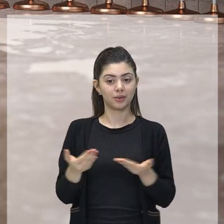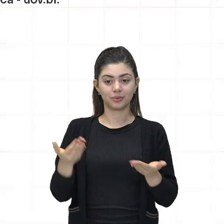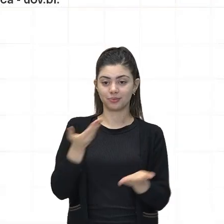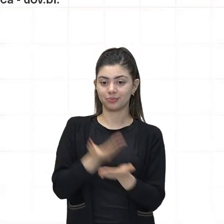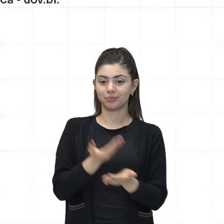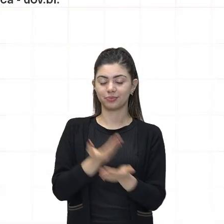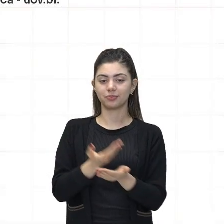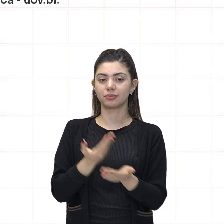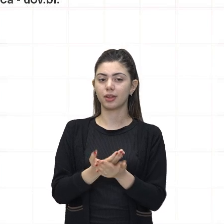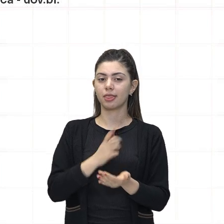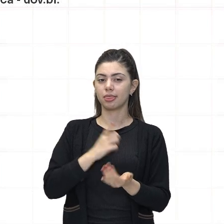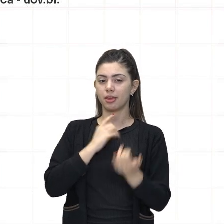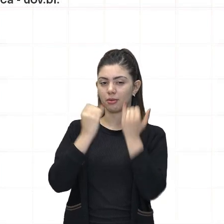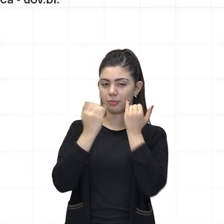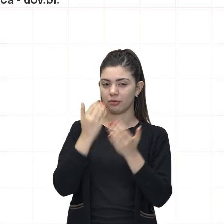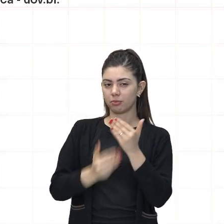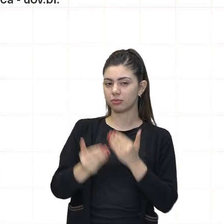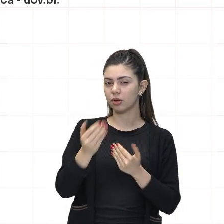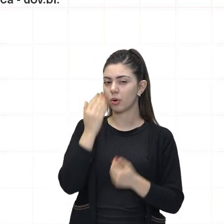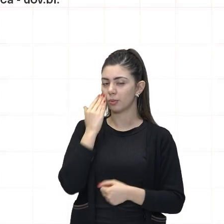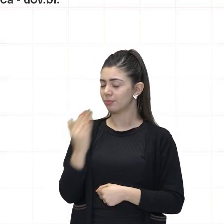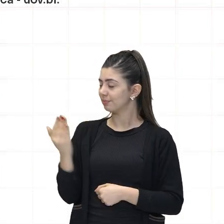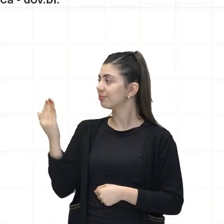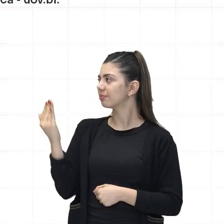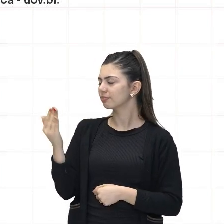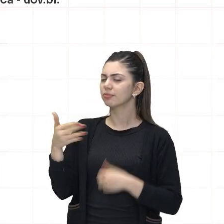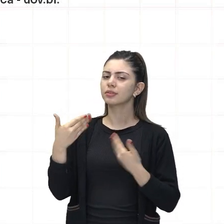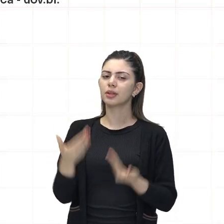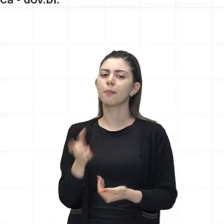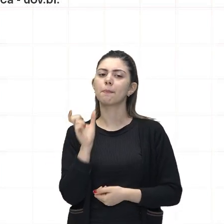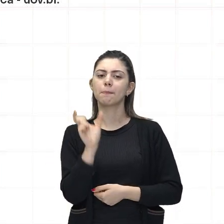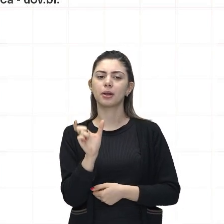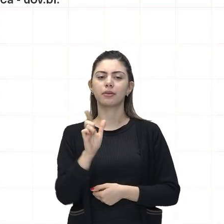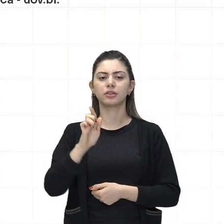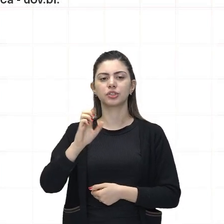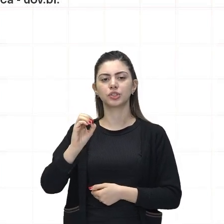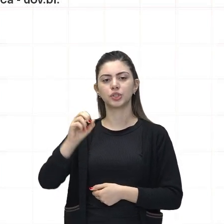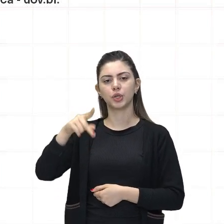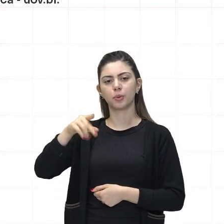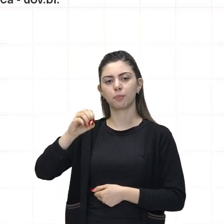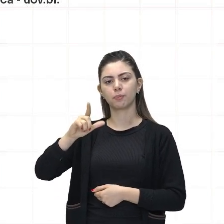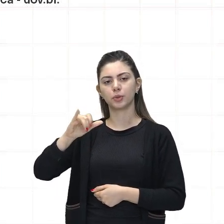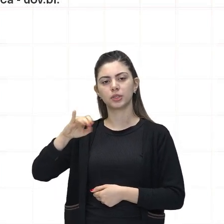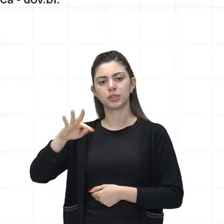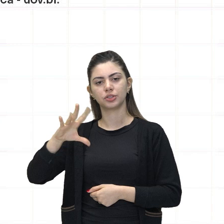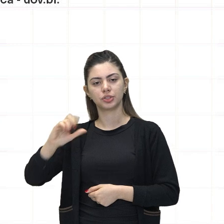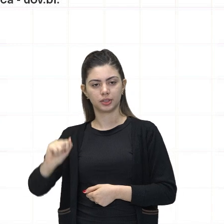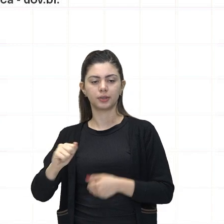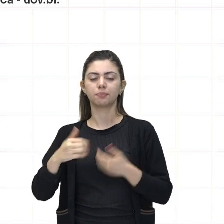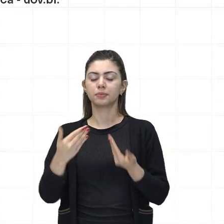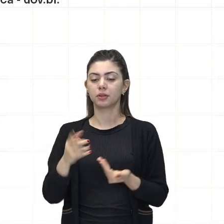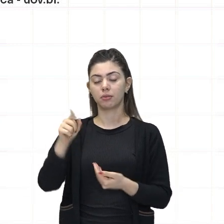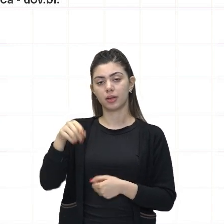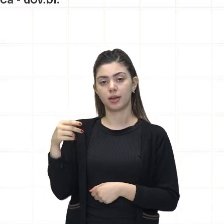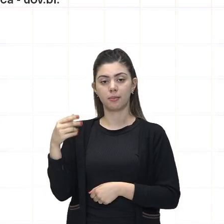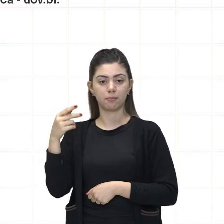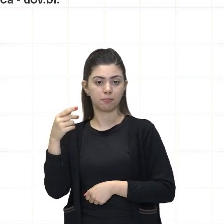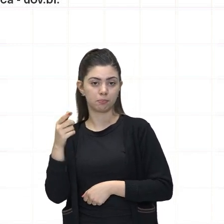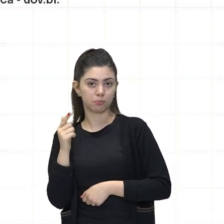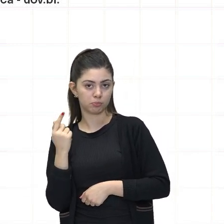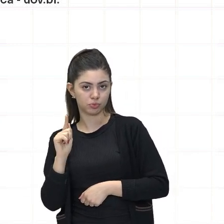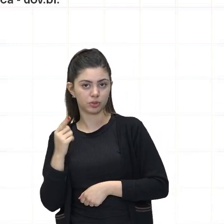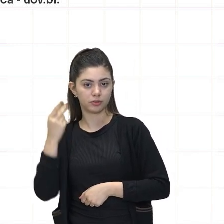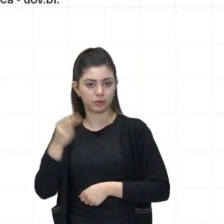aqui essa primeira informação sobre o termo geopolítica em si, né? É uma ciência que estuda as estratégias